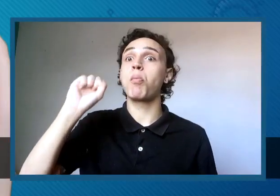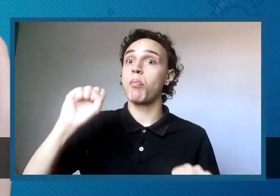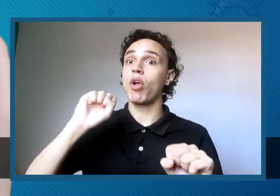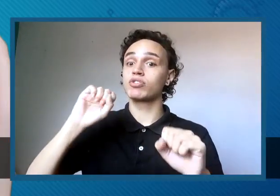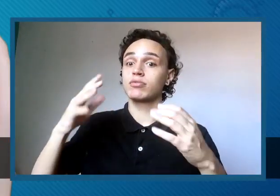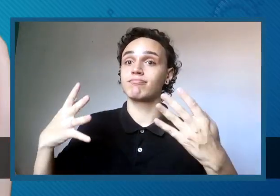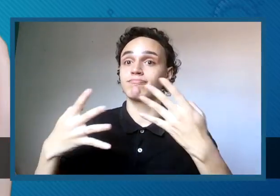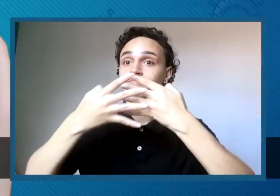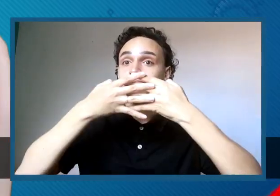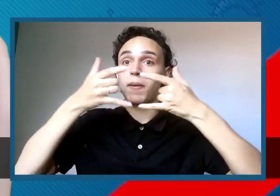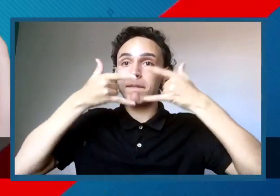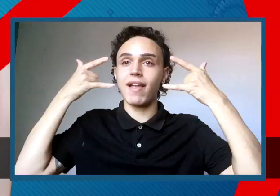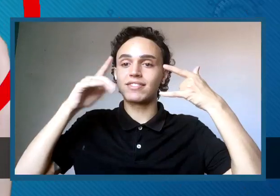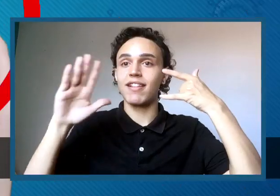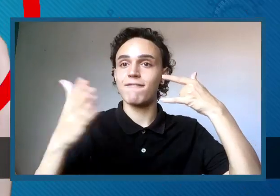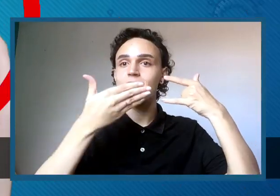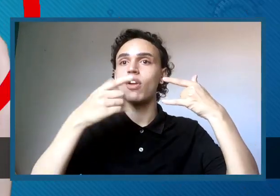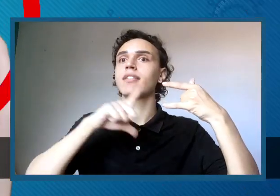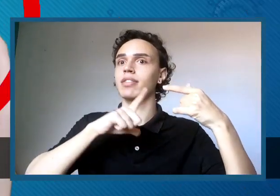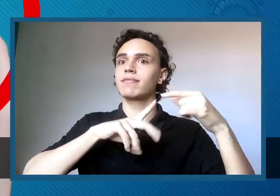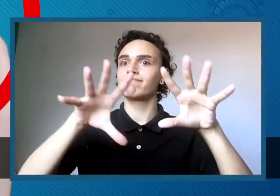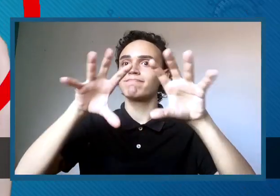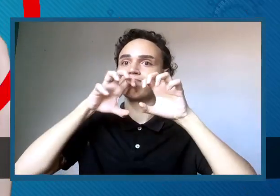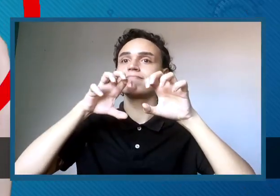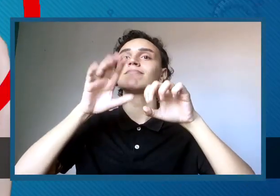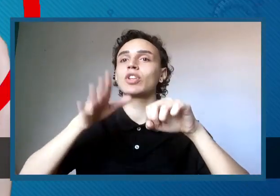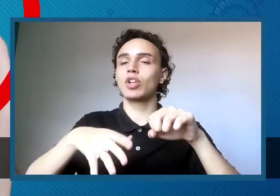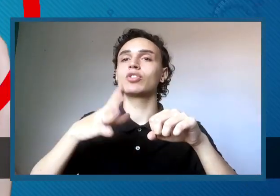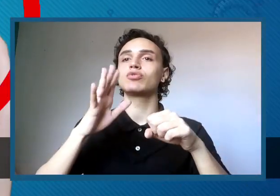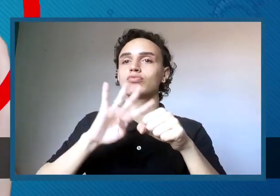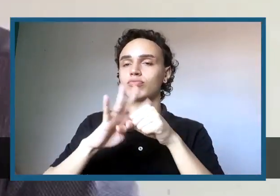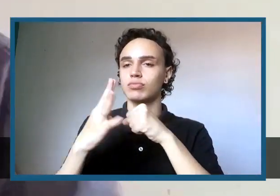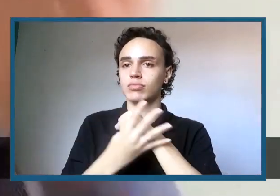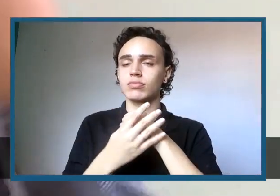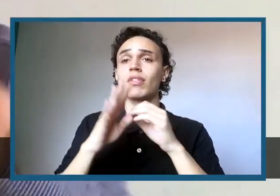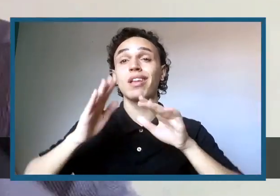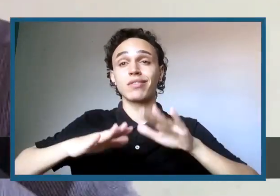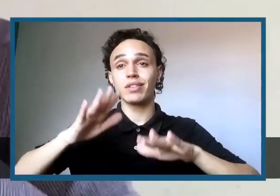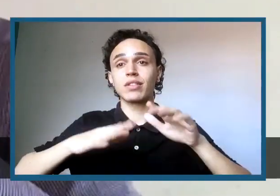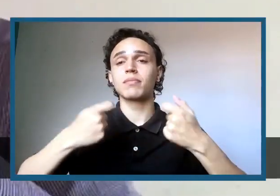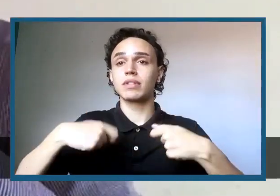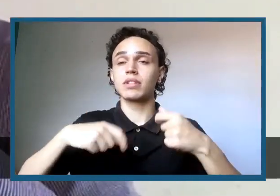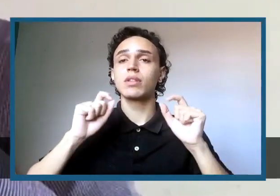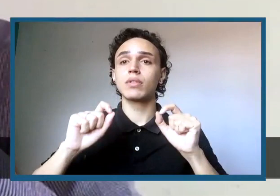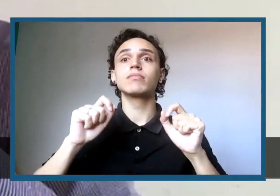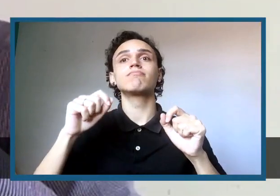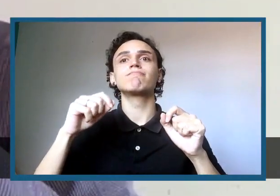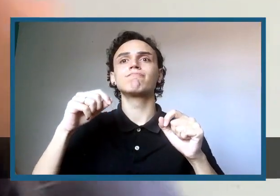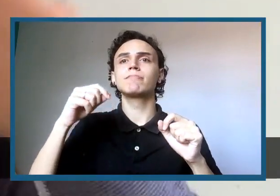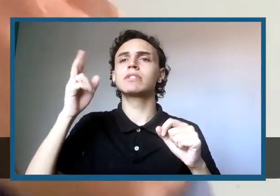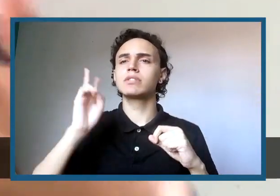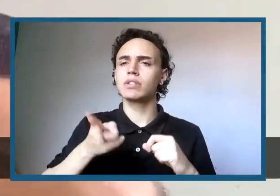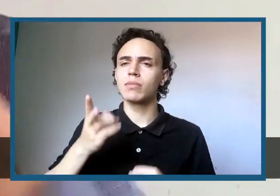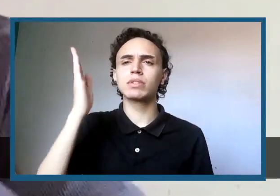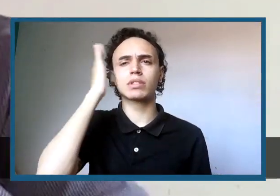Então, a gente não pode ir com as mãos a tocar a máscara pelo lado de fora. Se a gente fez isso involuntariamente, ou